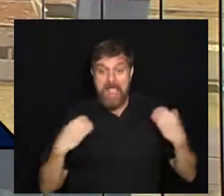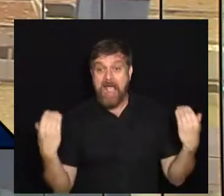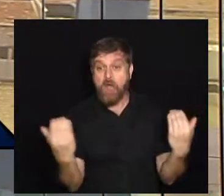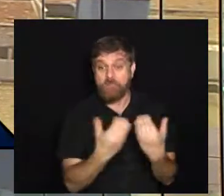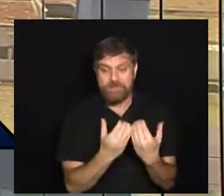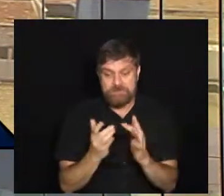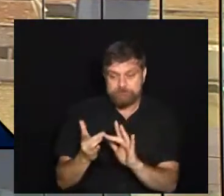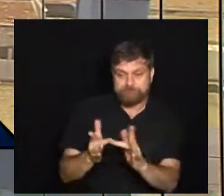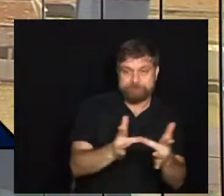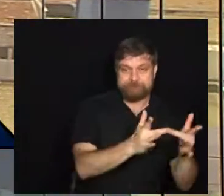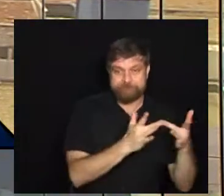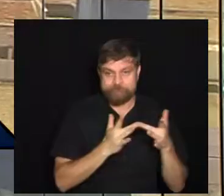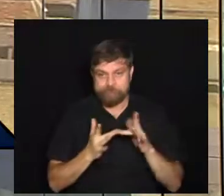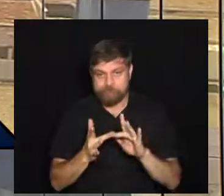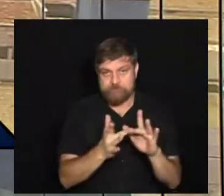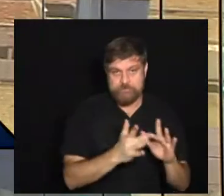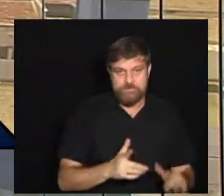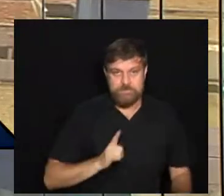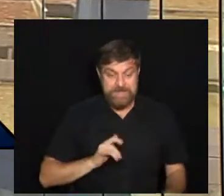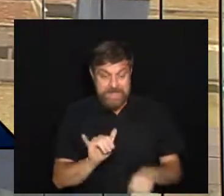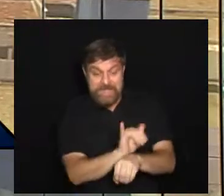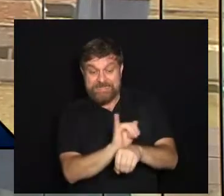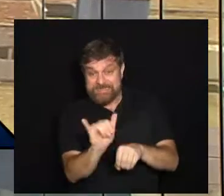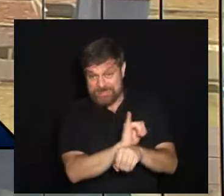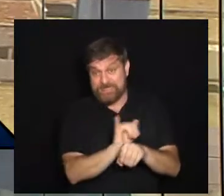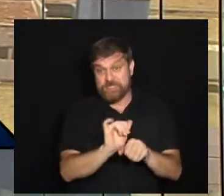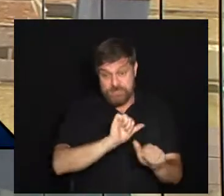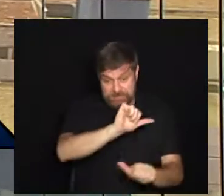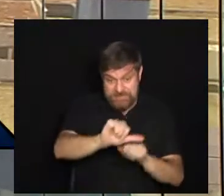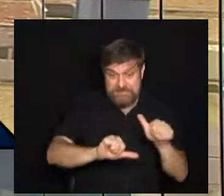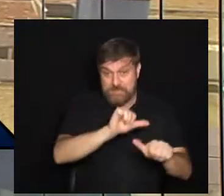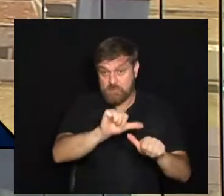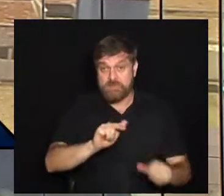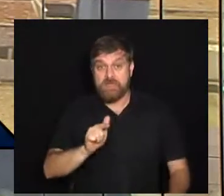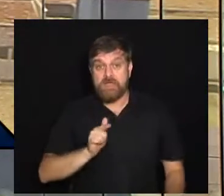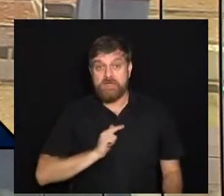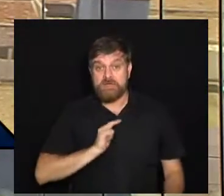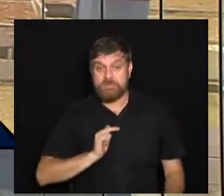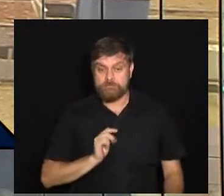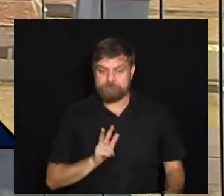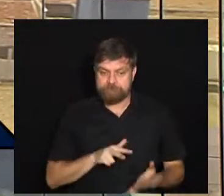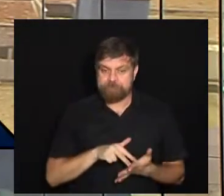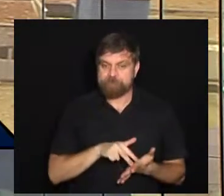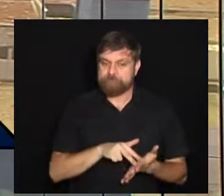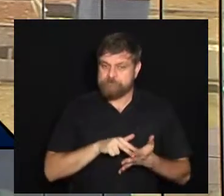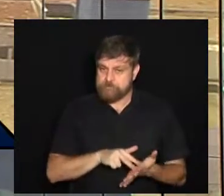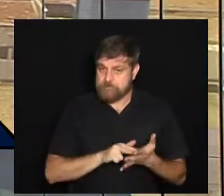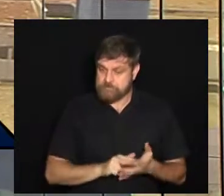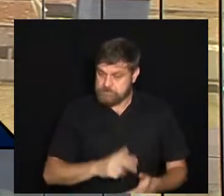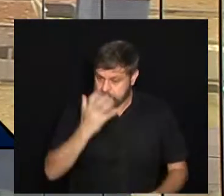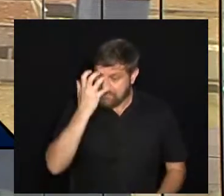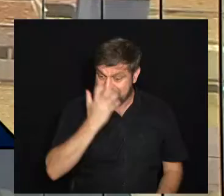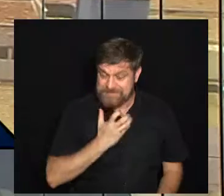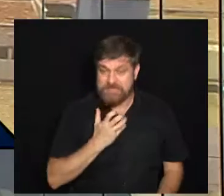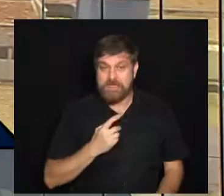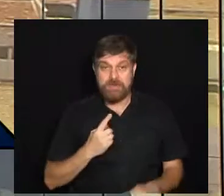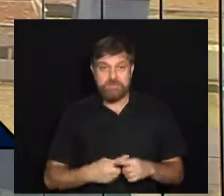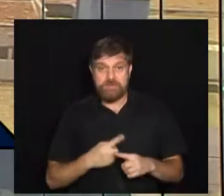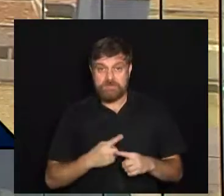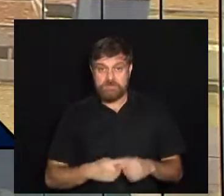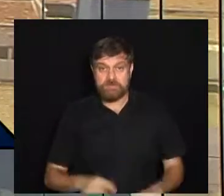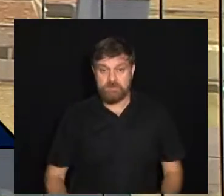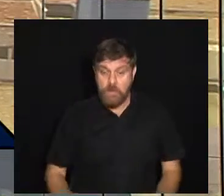comunitária é uma hora de mudar todos os nossos protocolos de assumir uma postura mais é vamos ver